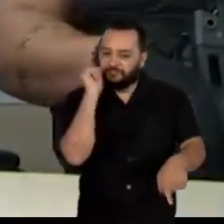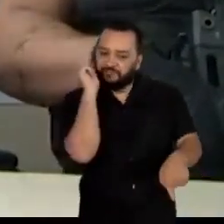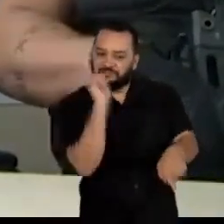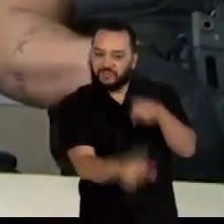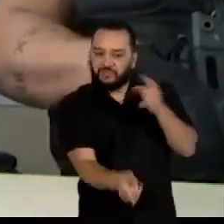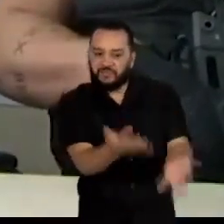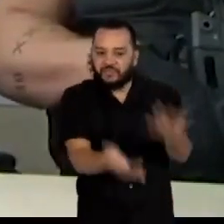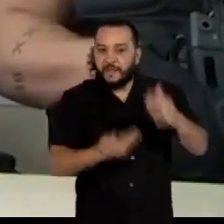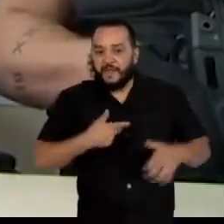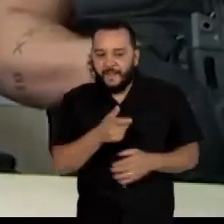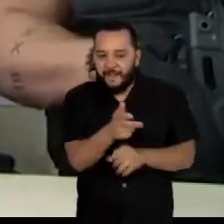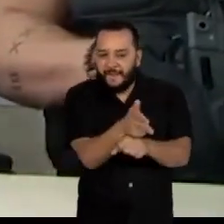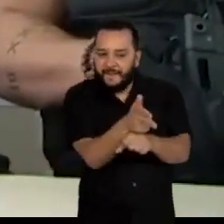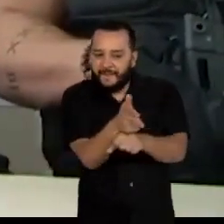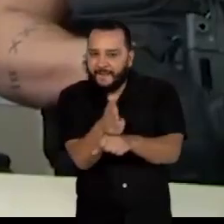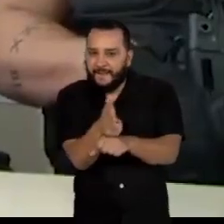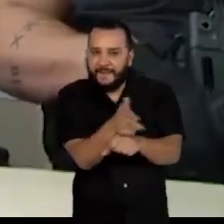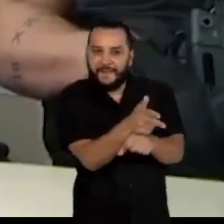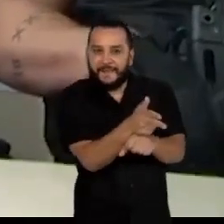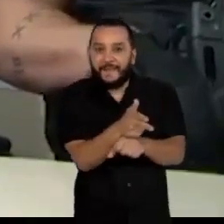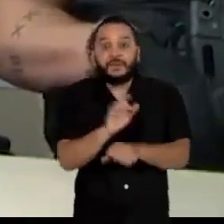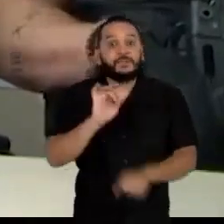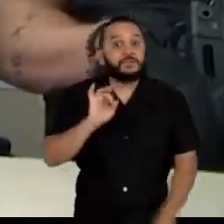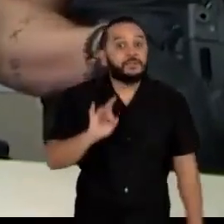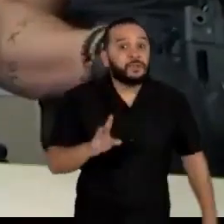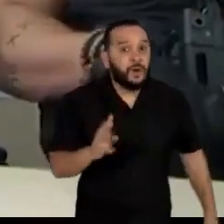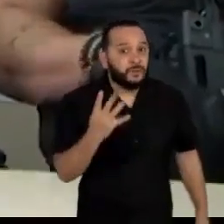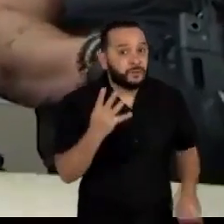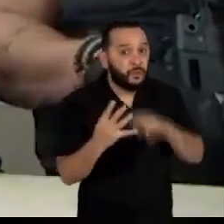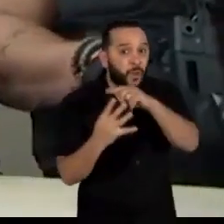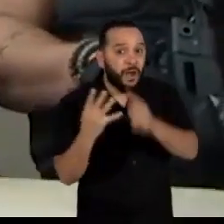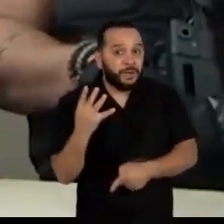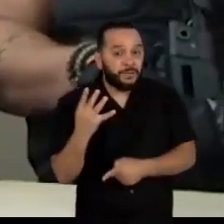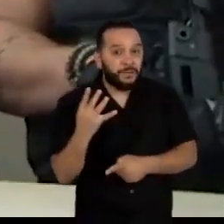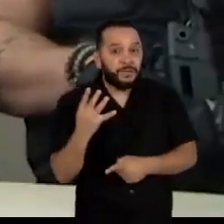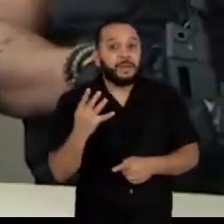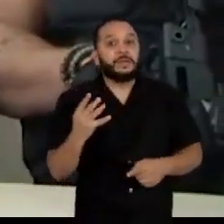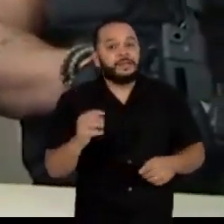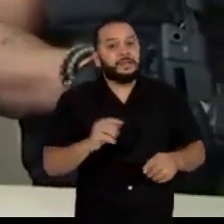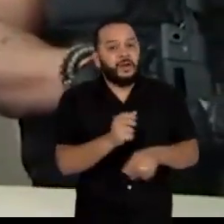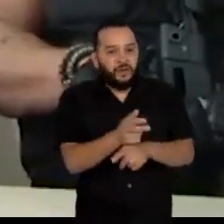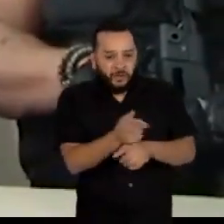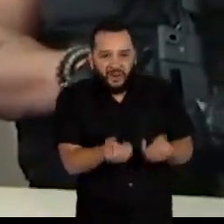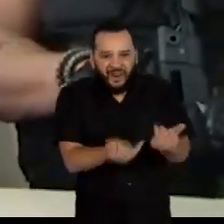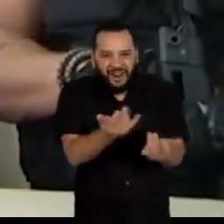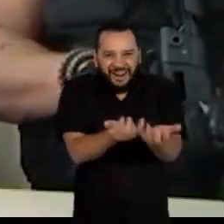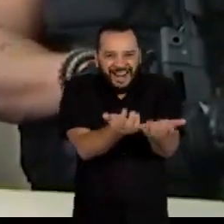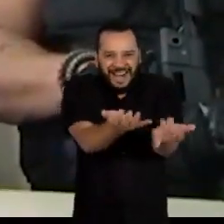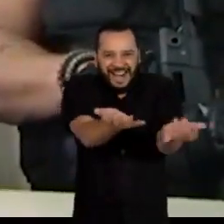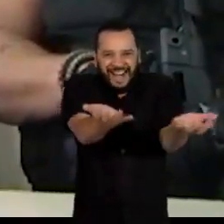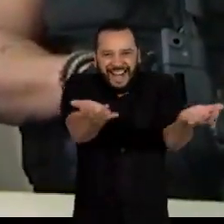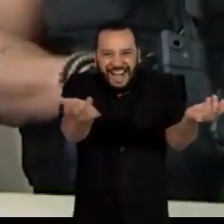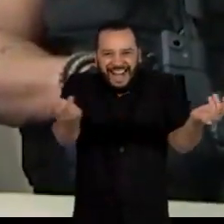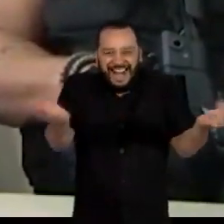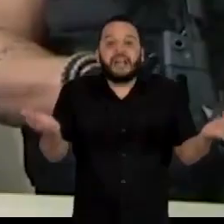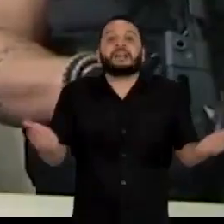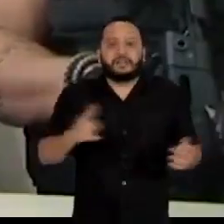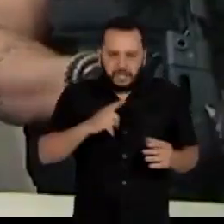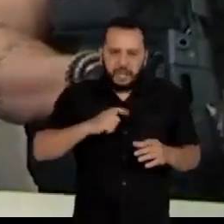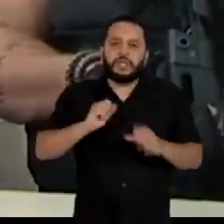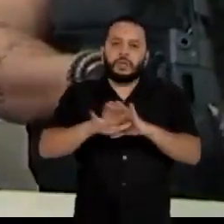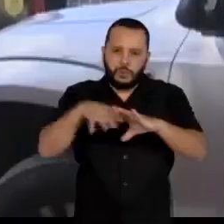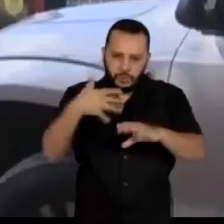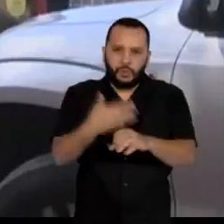uma queimada, só que só estavam eles. De repente, esse fogo perdeu o controle. Esse vídeo, inclusive, foi divulgado no YouTube